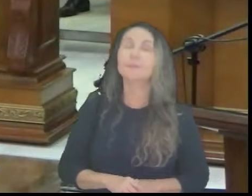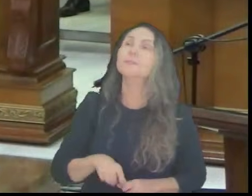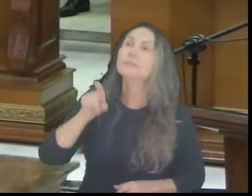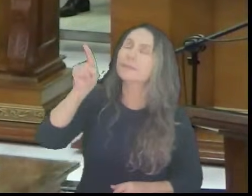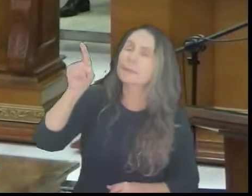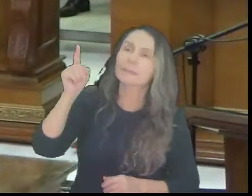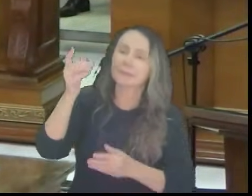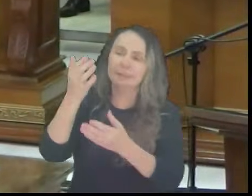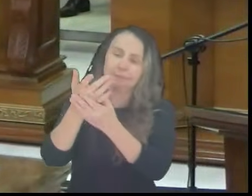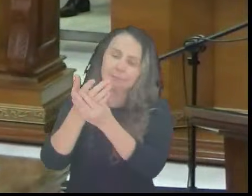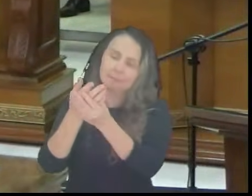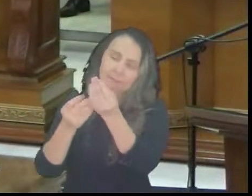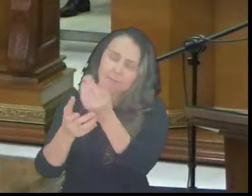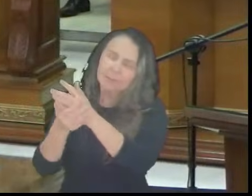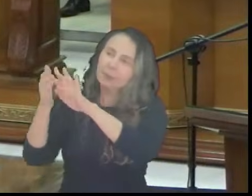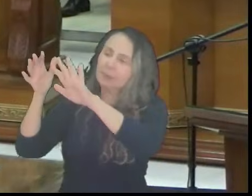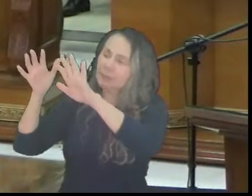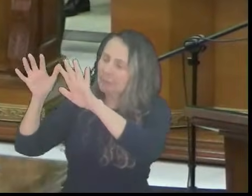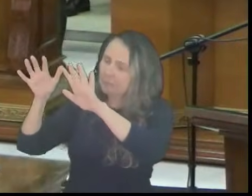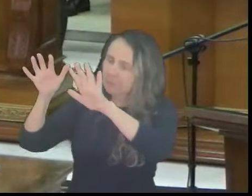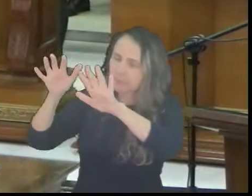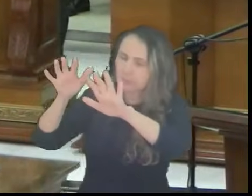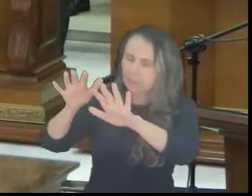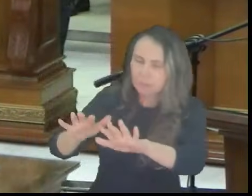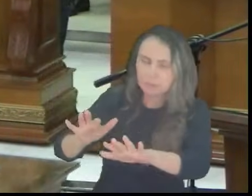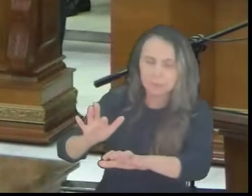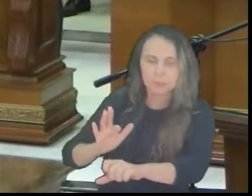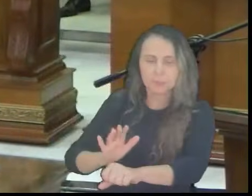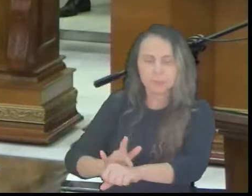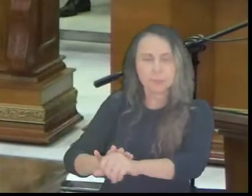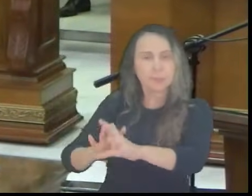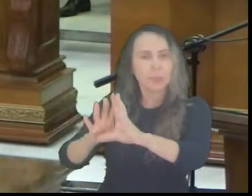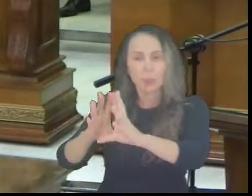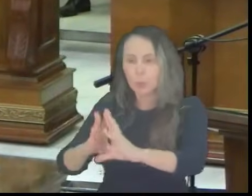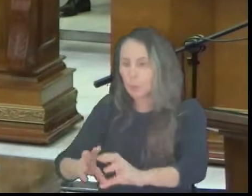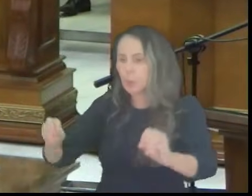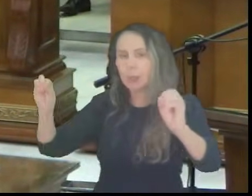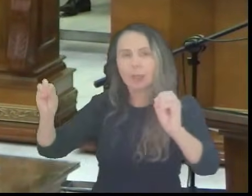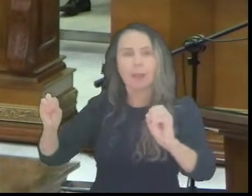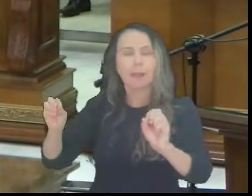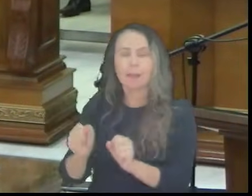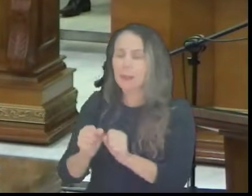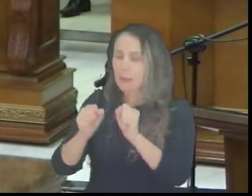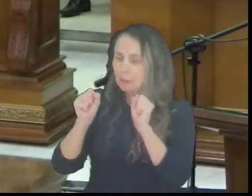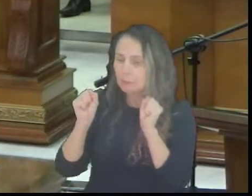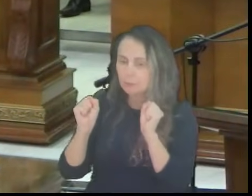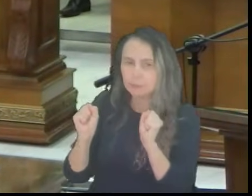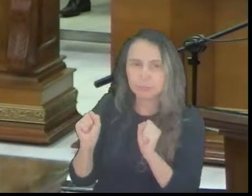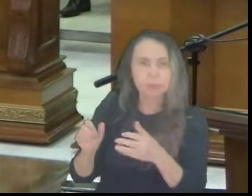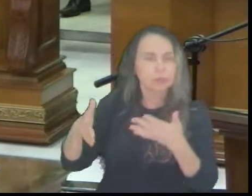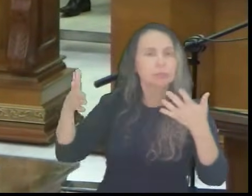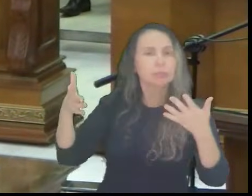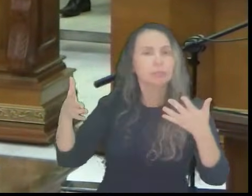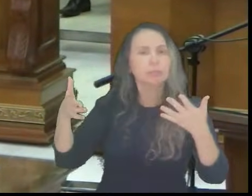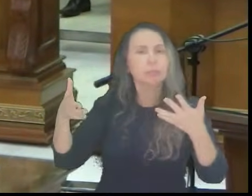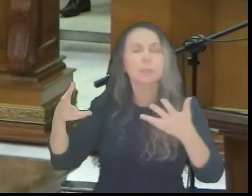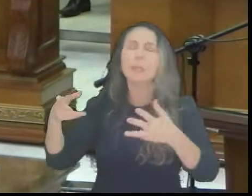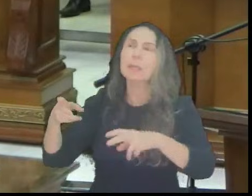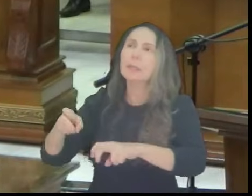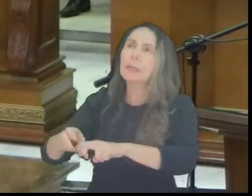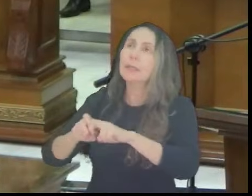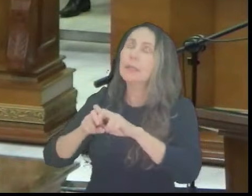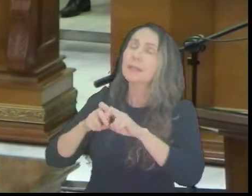para curar e para que se façam sinais e prodígios, pelo nome de teu